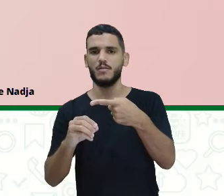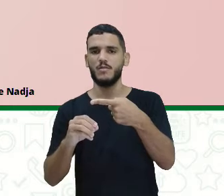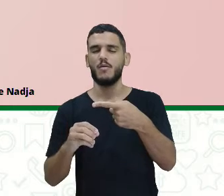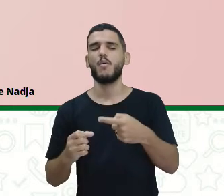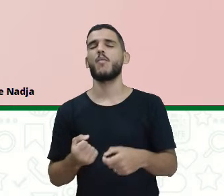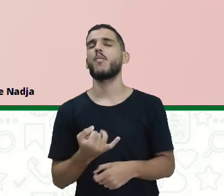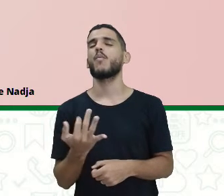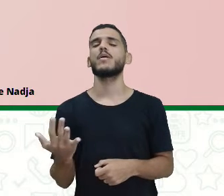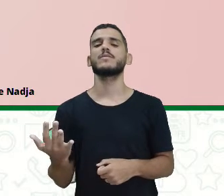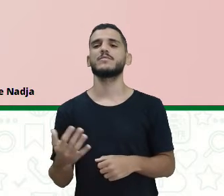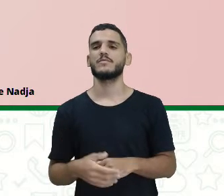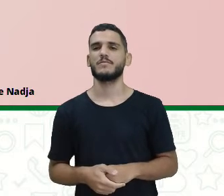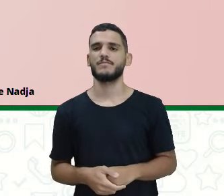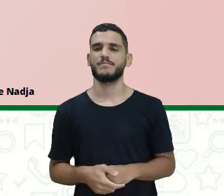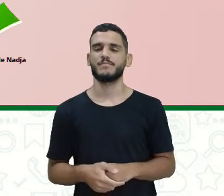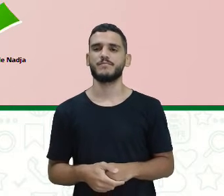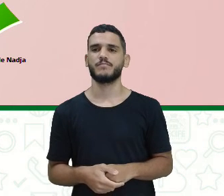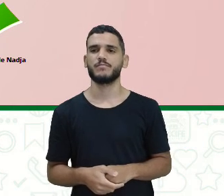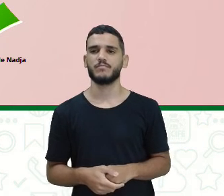isso? Vamos ver?